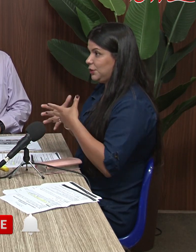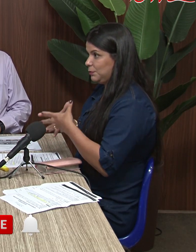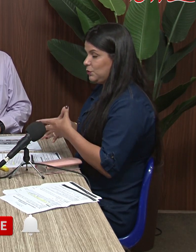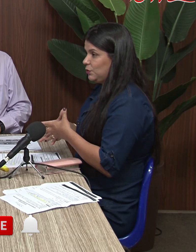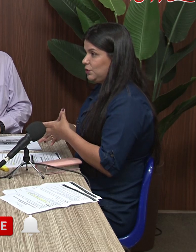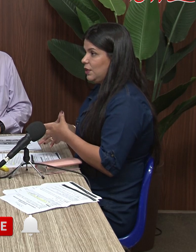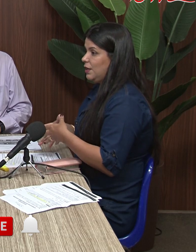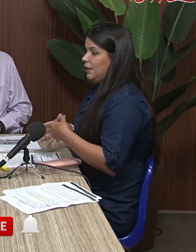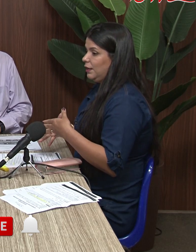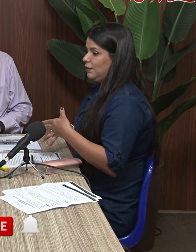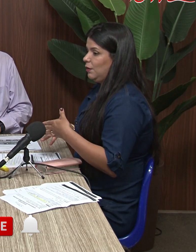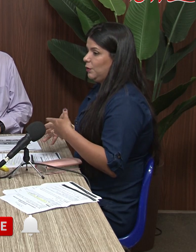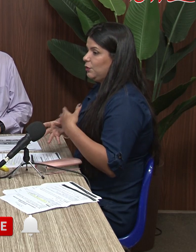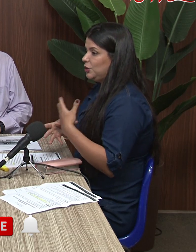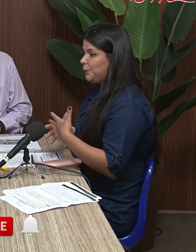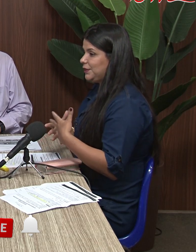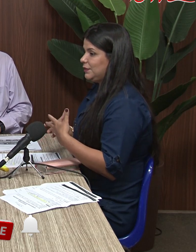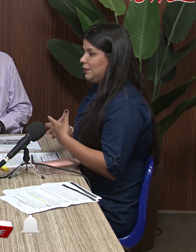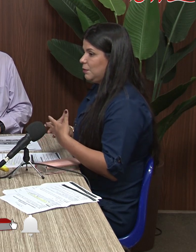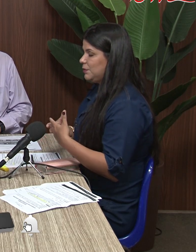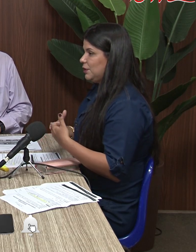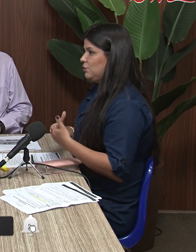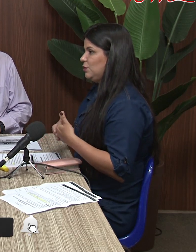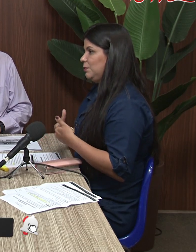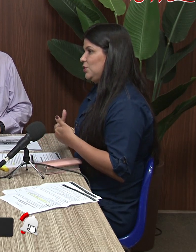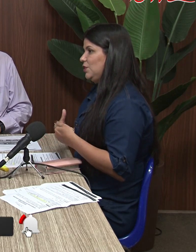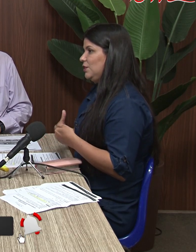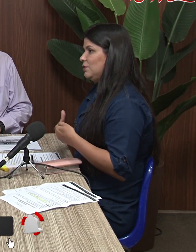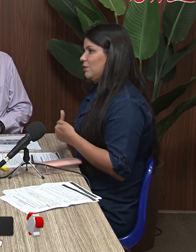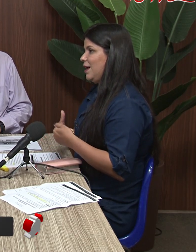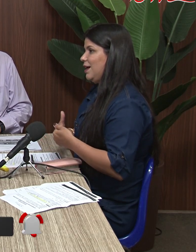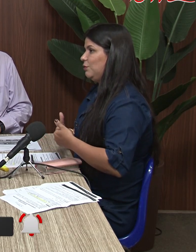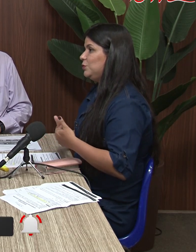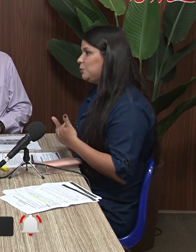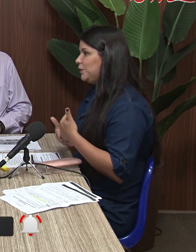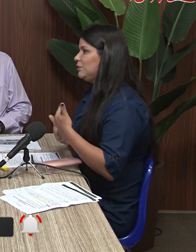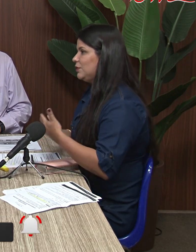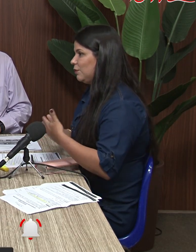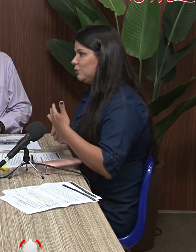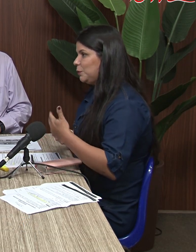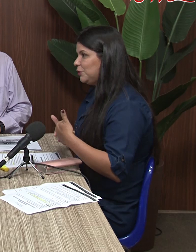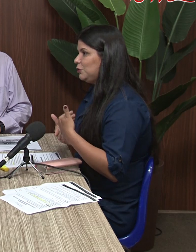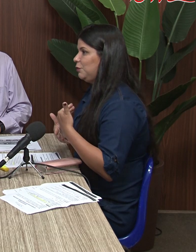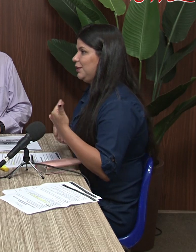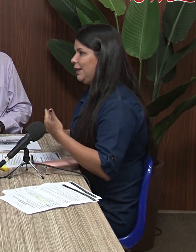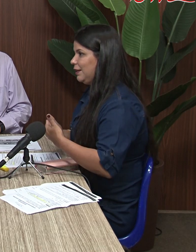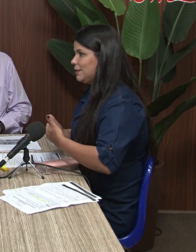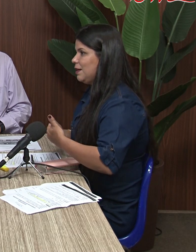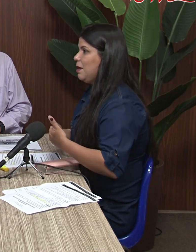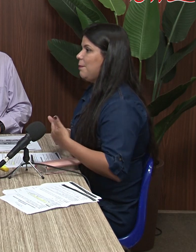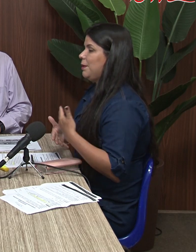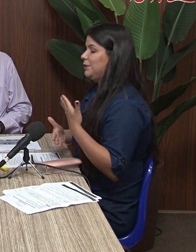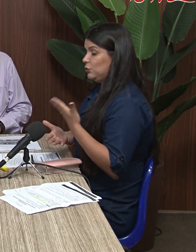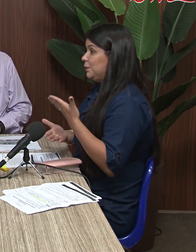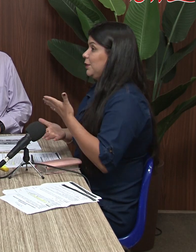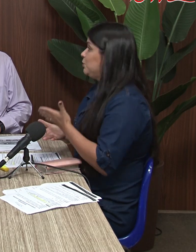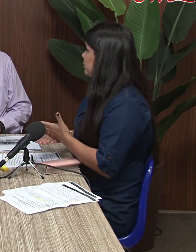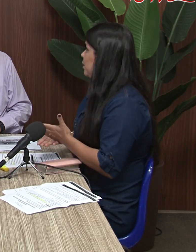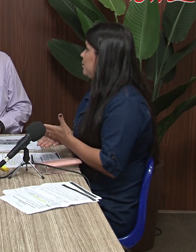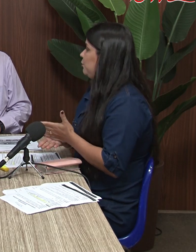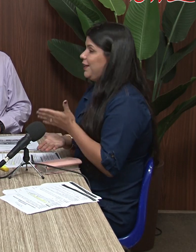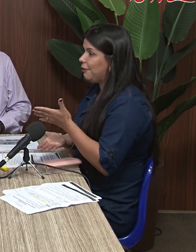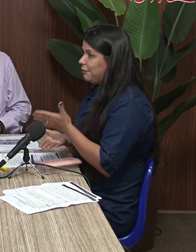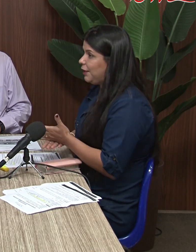como nós temos hoje. Então, o que nós precisamos é justamente isso, do Espírito do Senhor, do Espírito de fortaleza, para nos